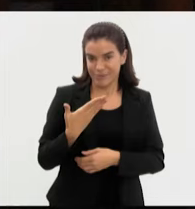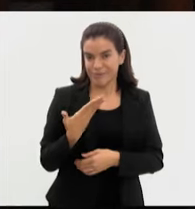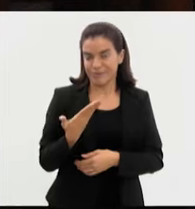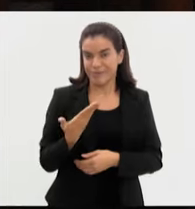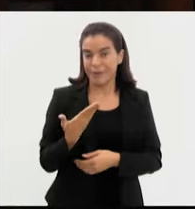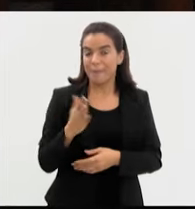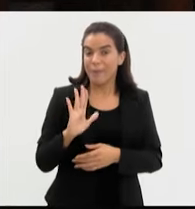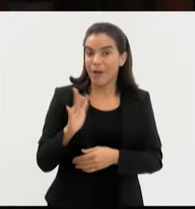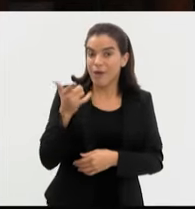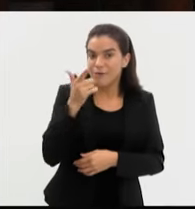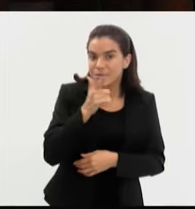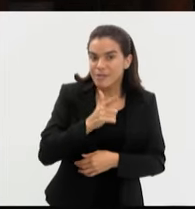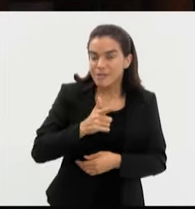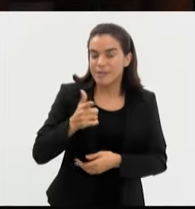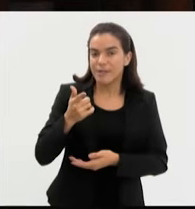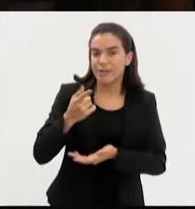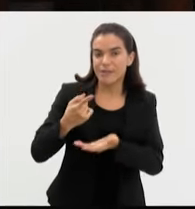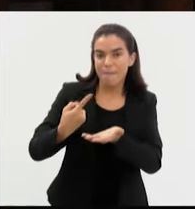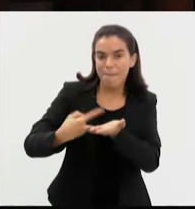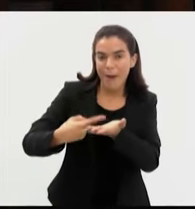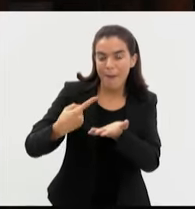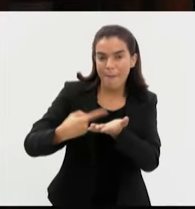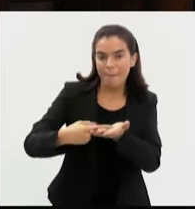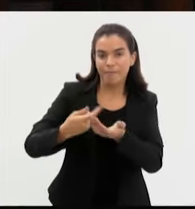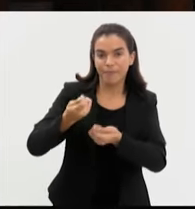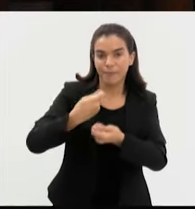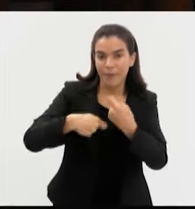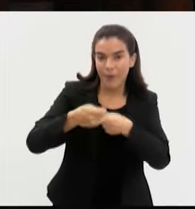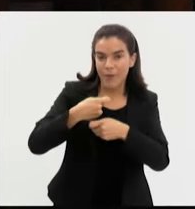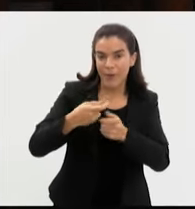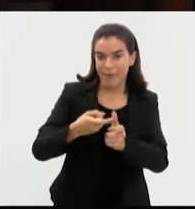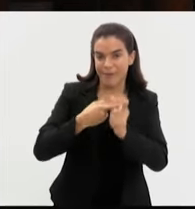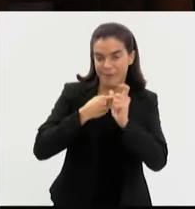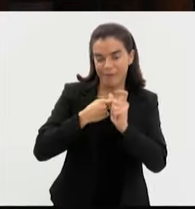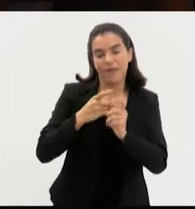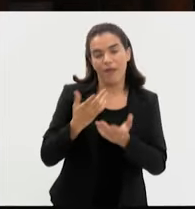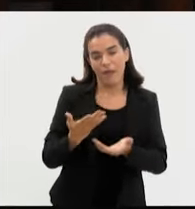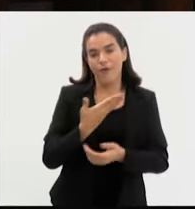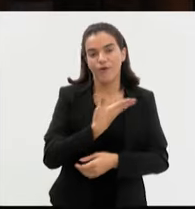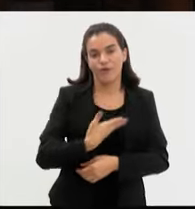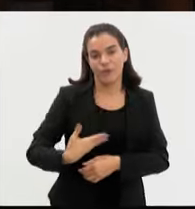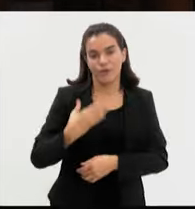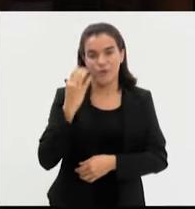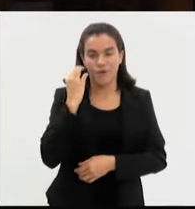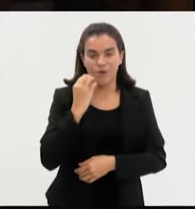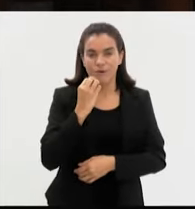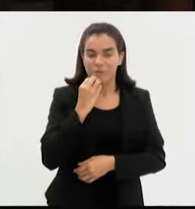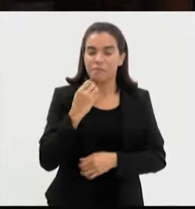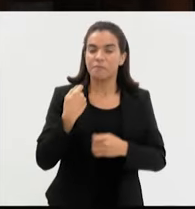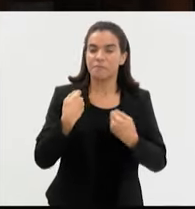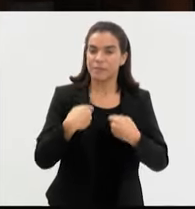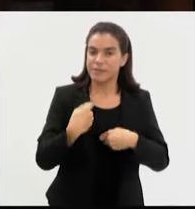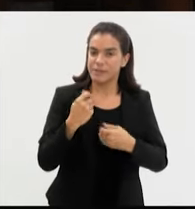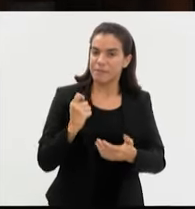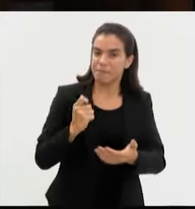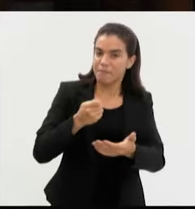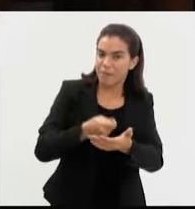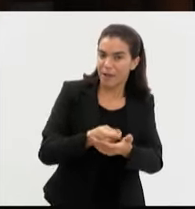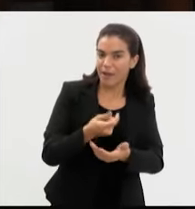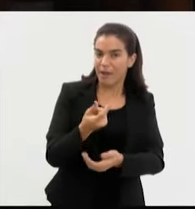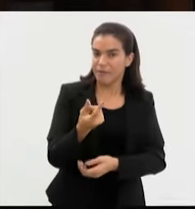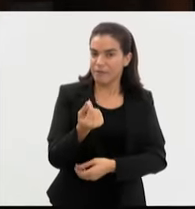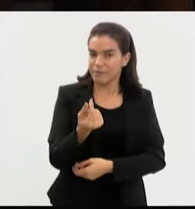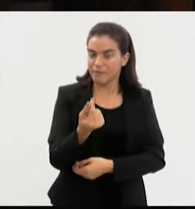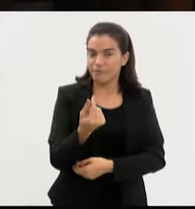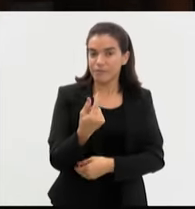renegociar essa dívida aí sim o governo do estado Governador Cláudio c tem que pagar esse valor